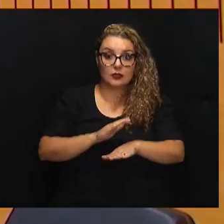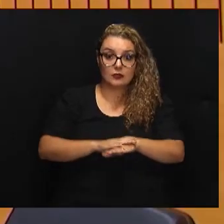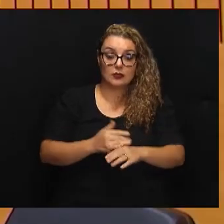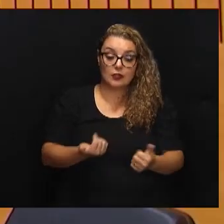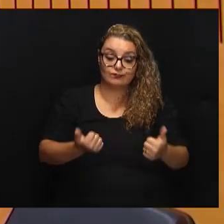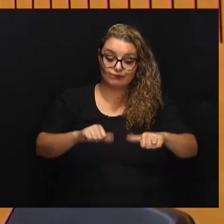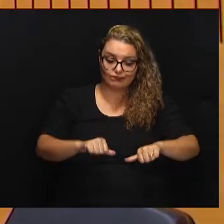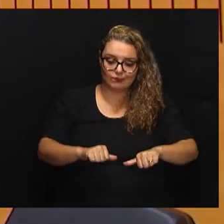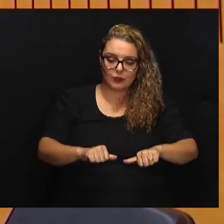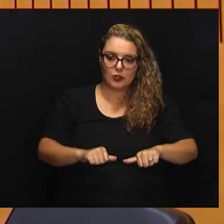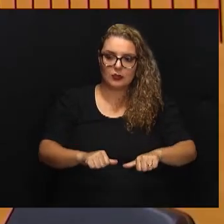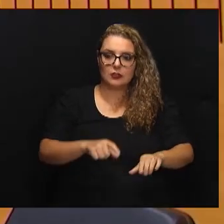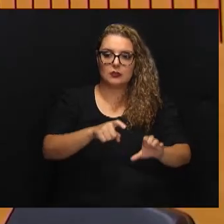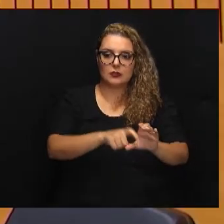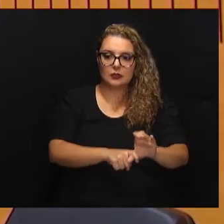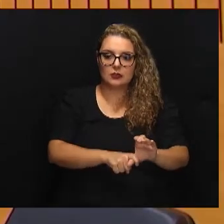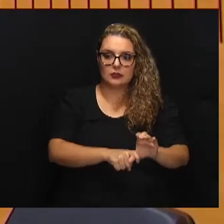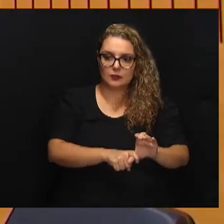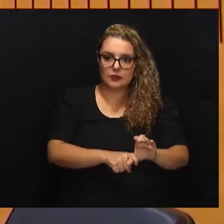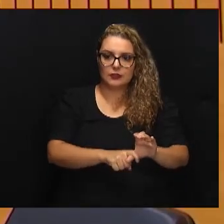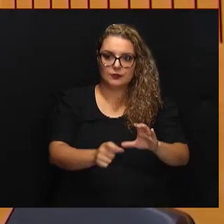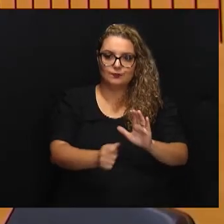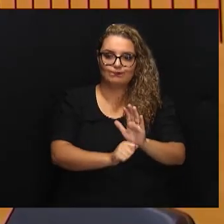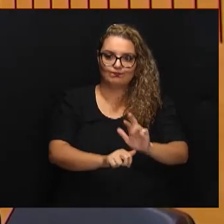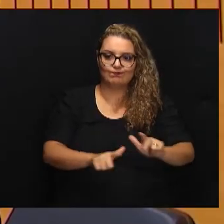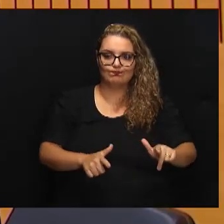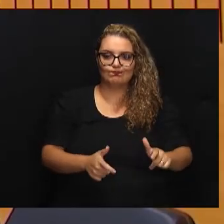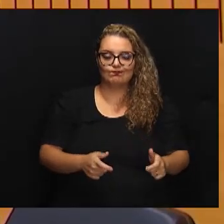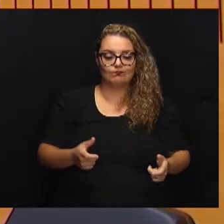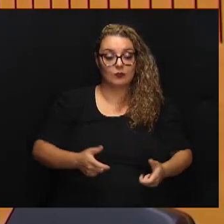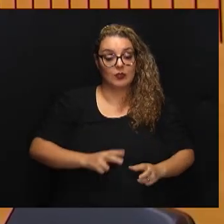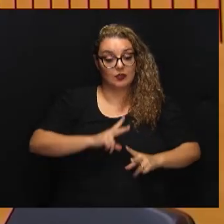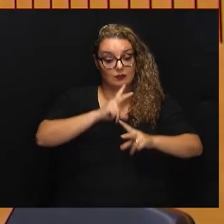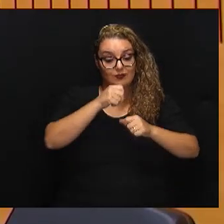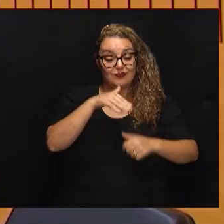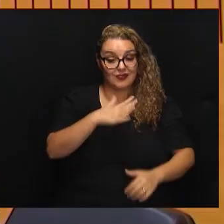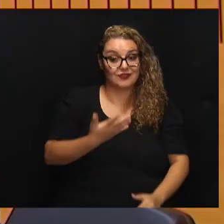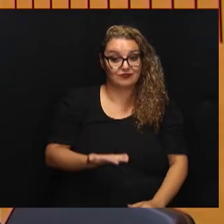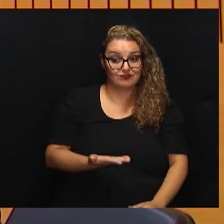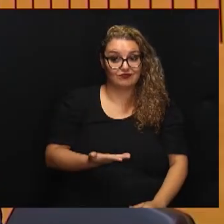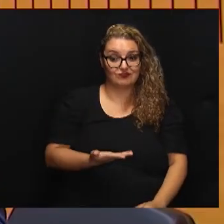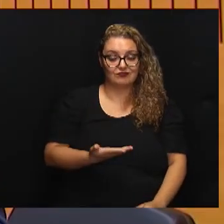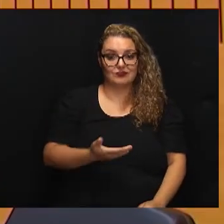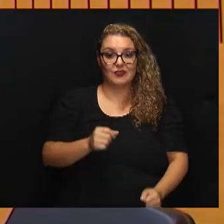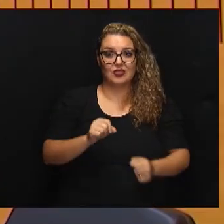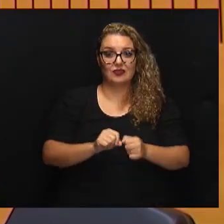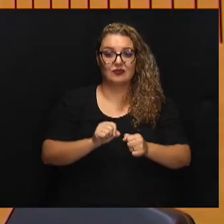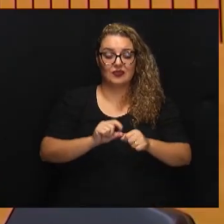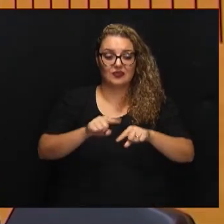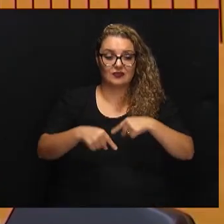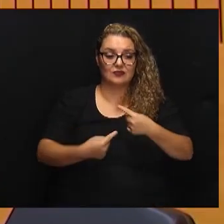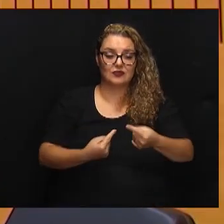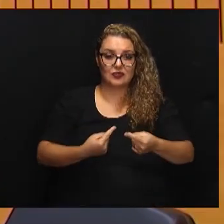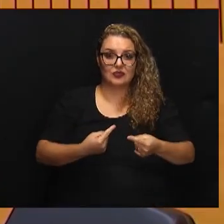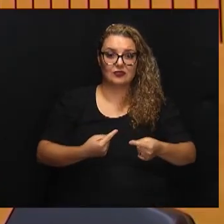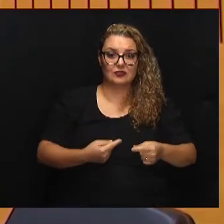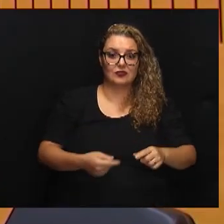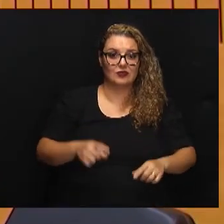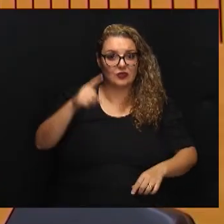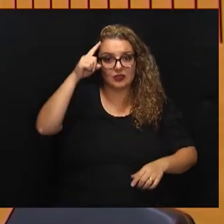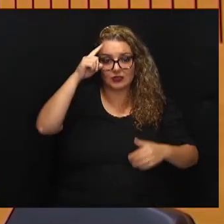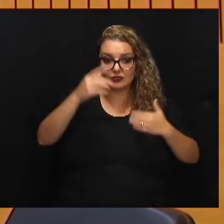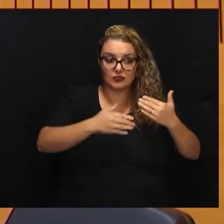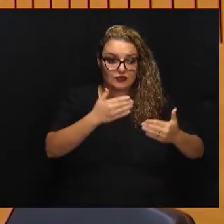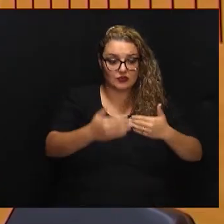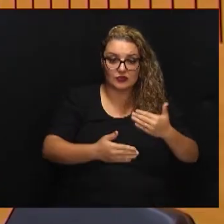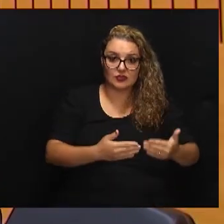dependência química, até potencializando, até fazendo com que a pessoa parta para um uso diário, né,